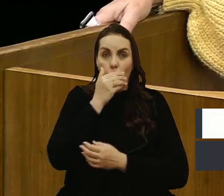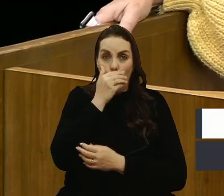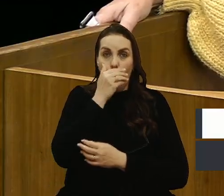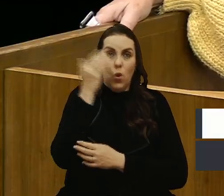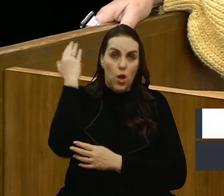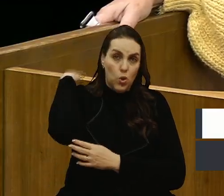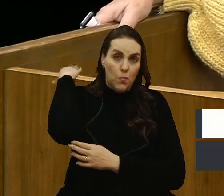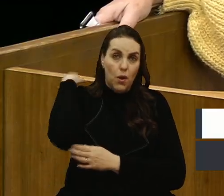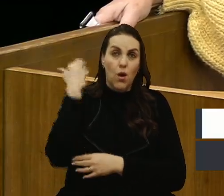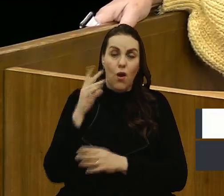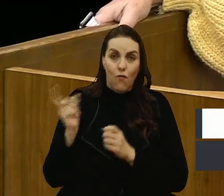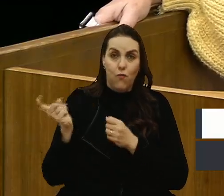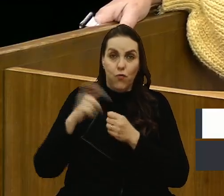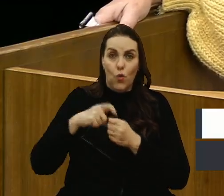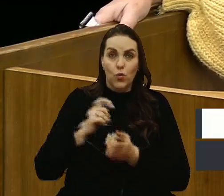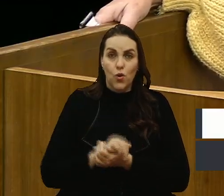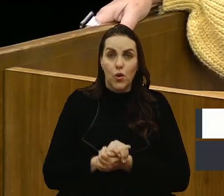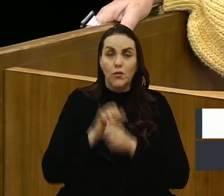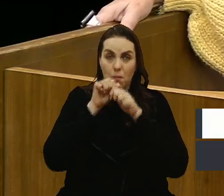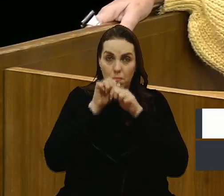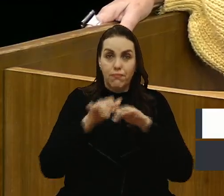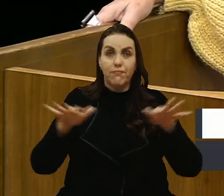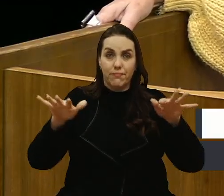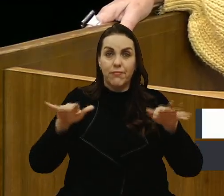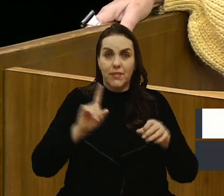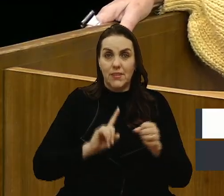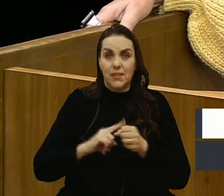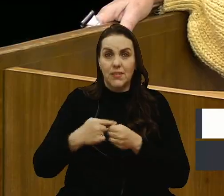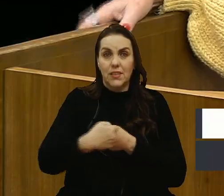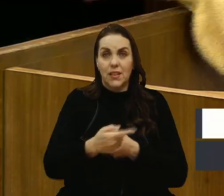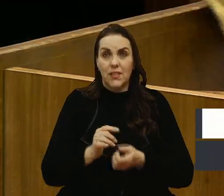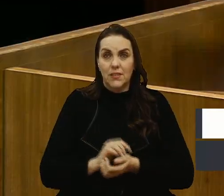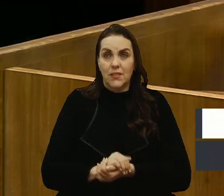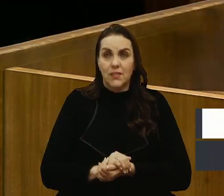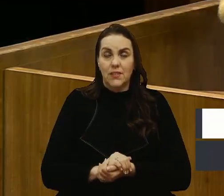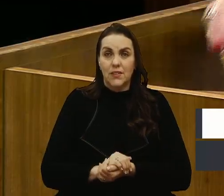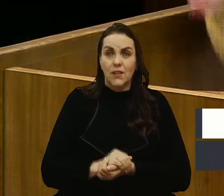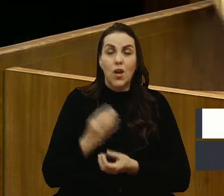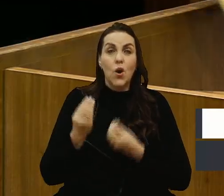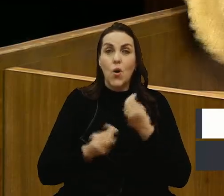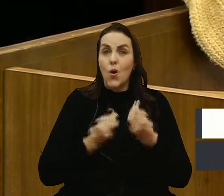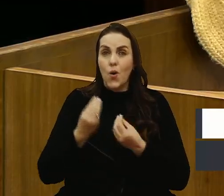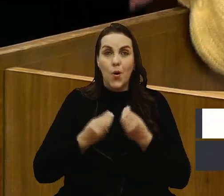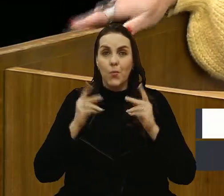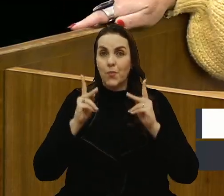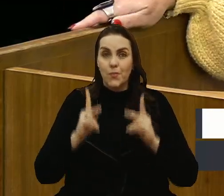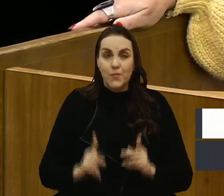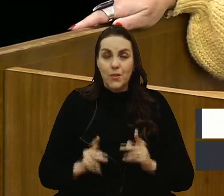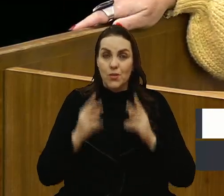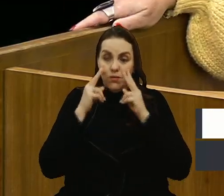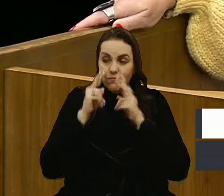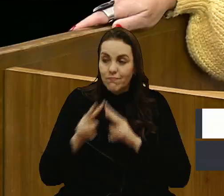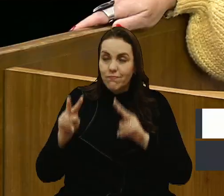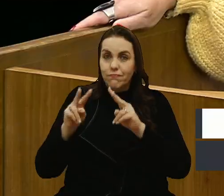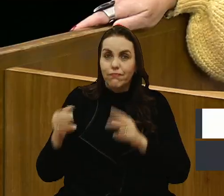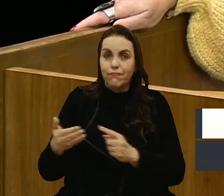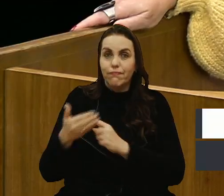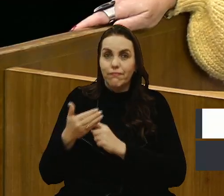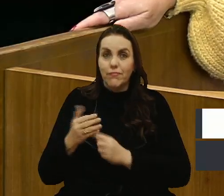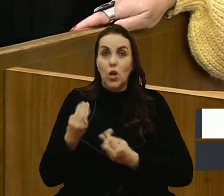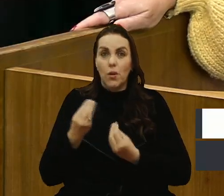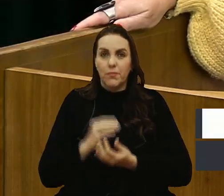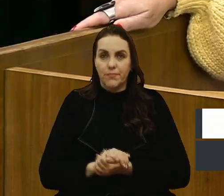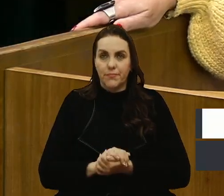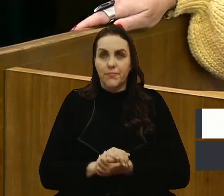voltou, está sendo espalhada na nossa cidade. Como que essas pessoas vão ser vistas? Eu